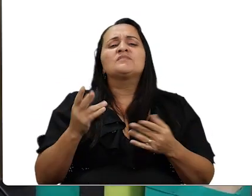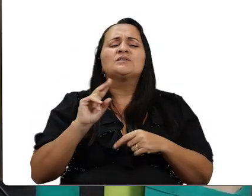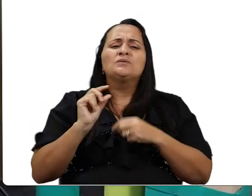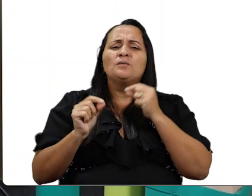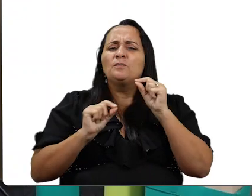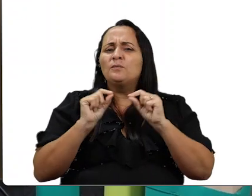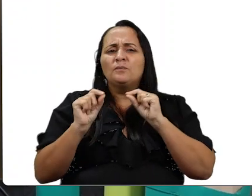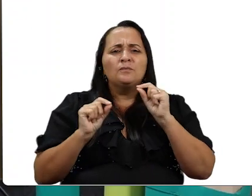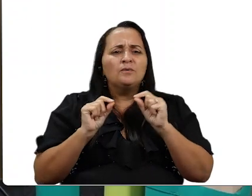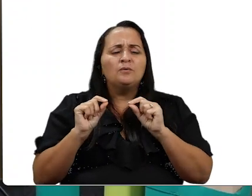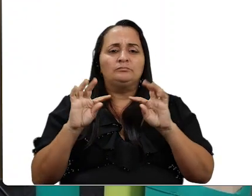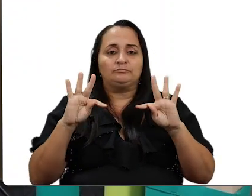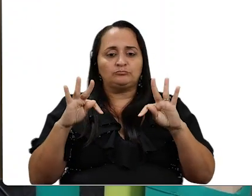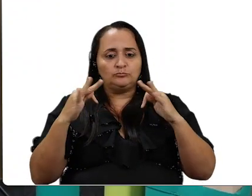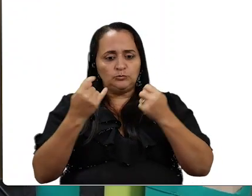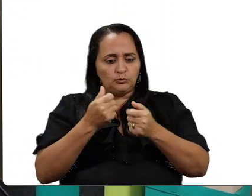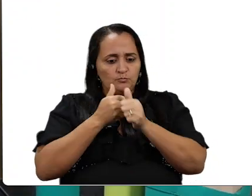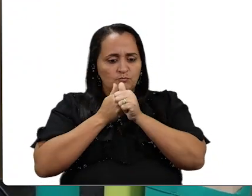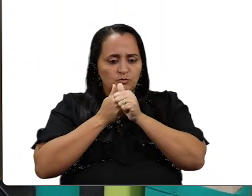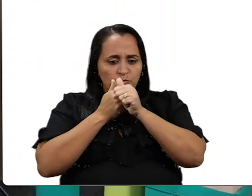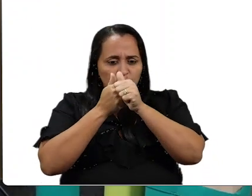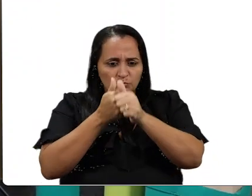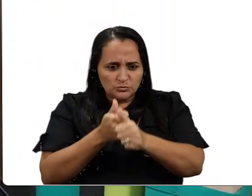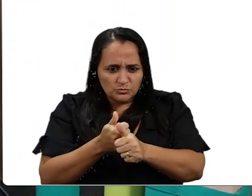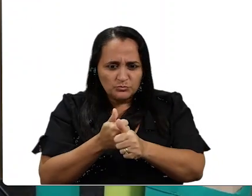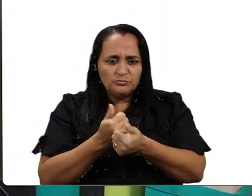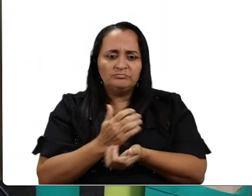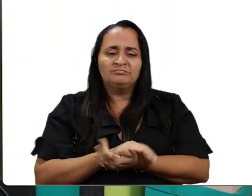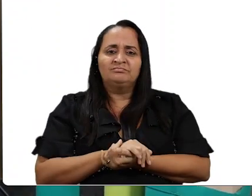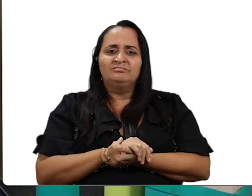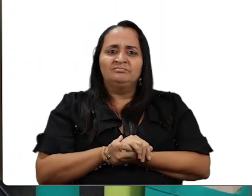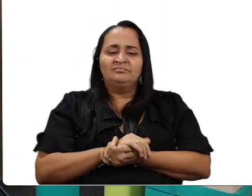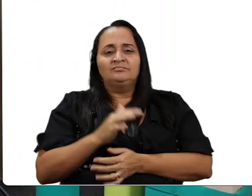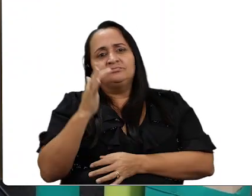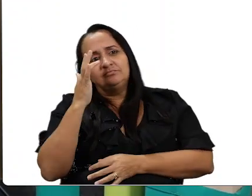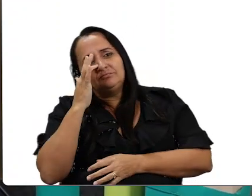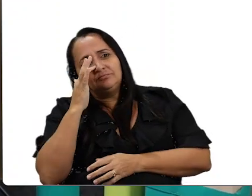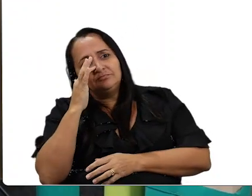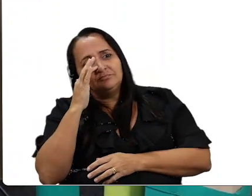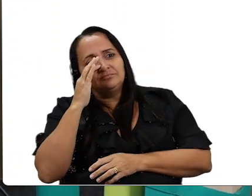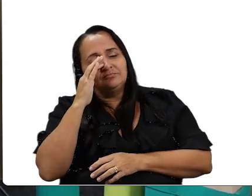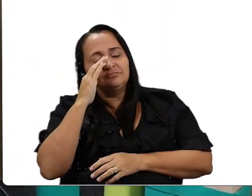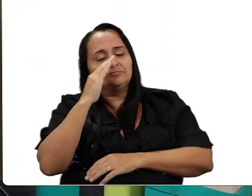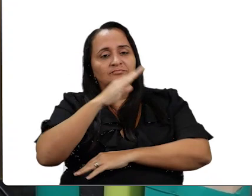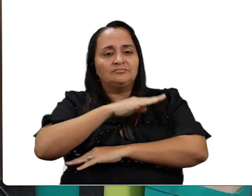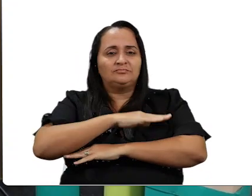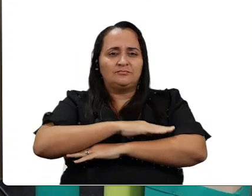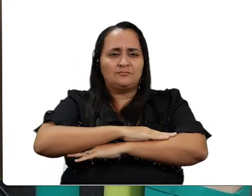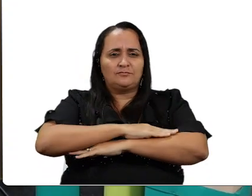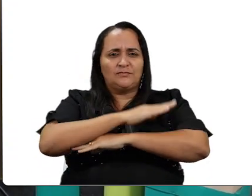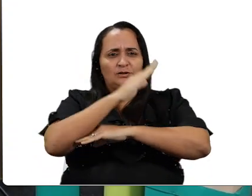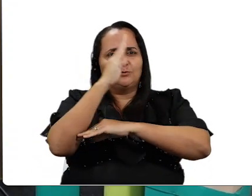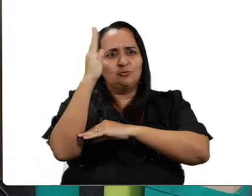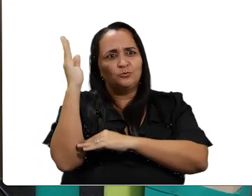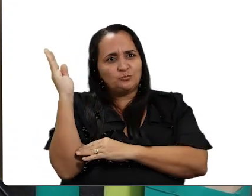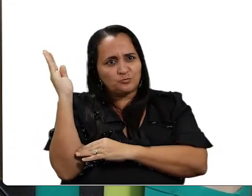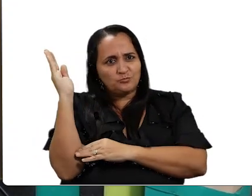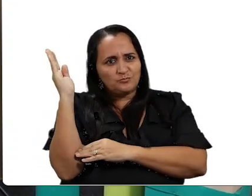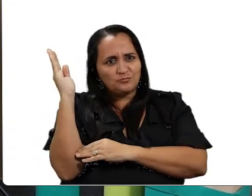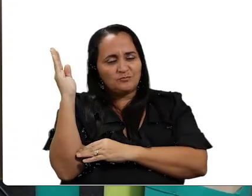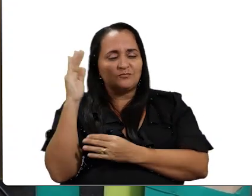Por que eles estão todos juntos olhando numa janela? Pois é, gente. A nossa